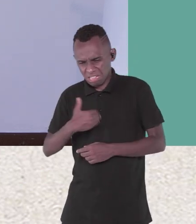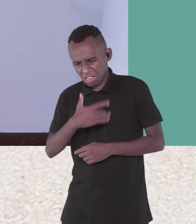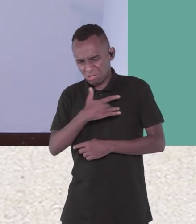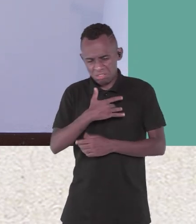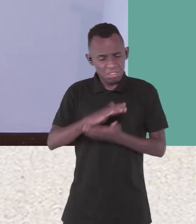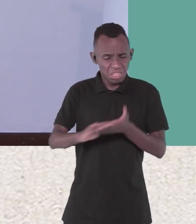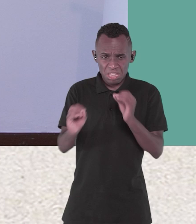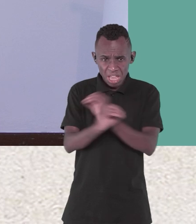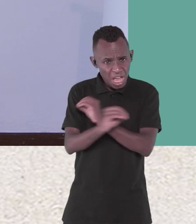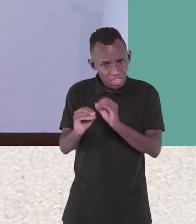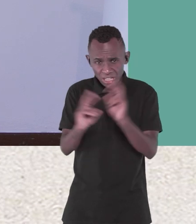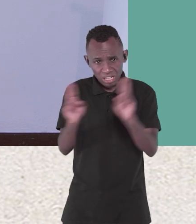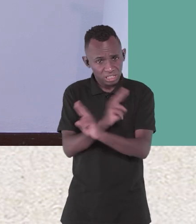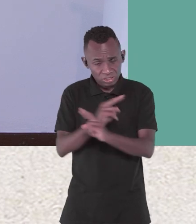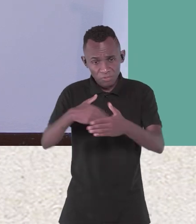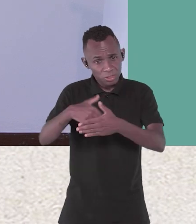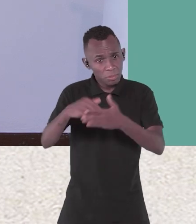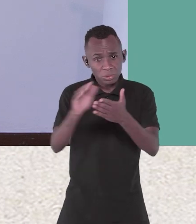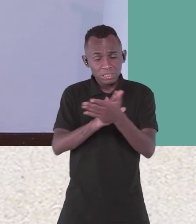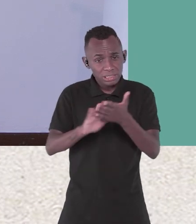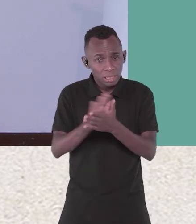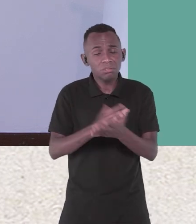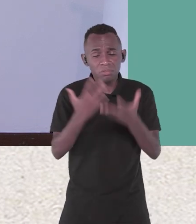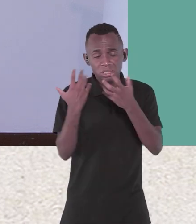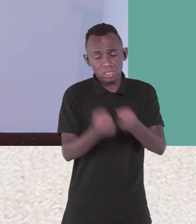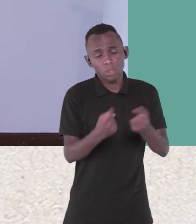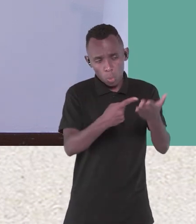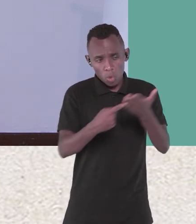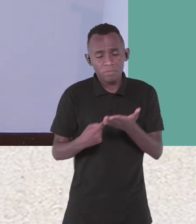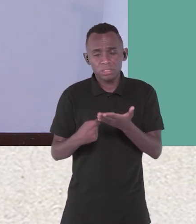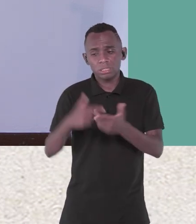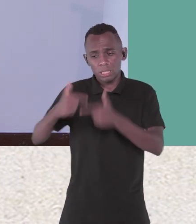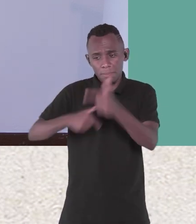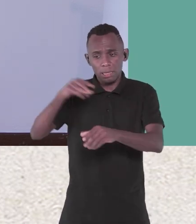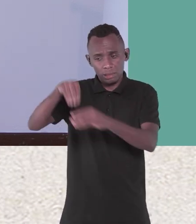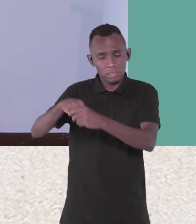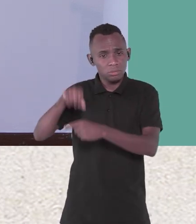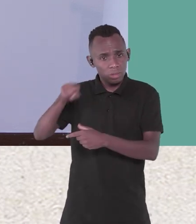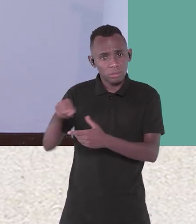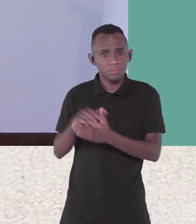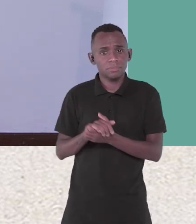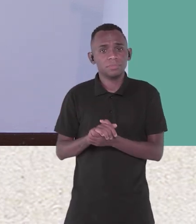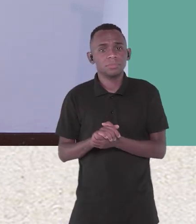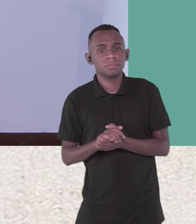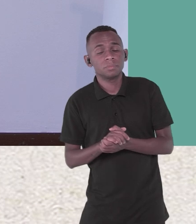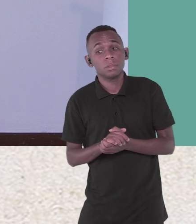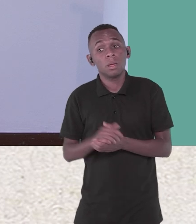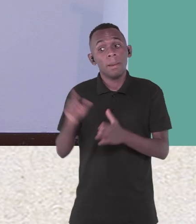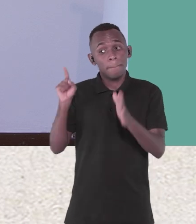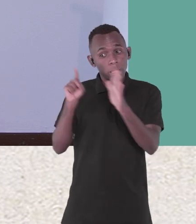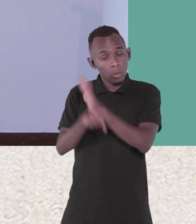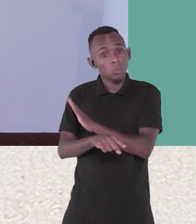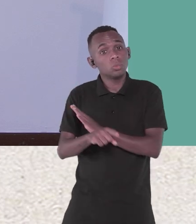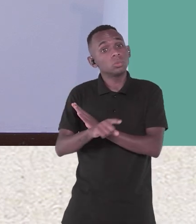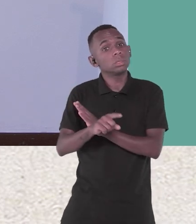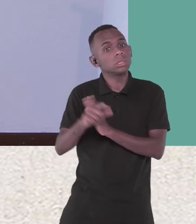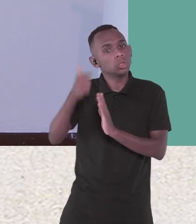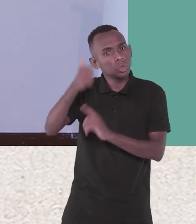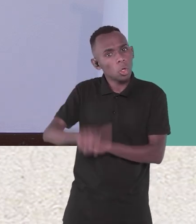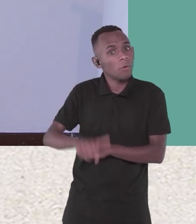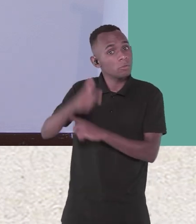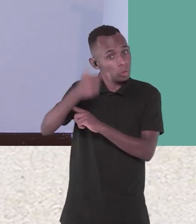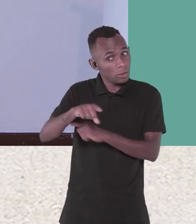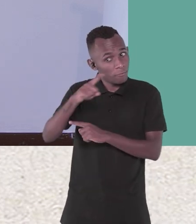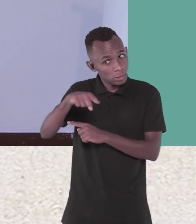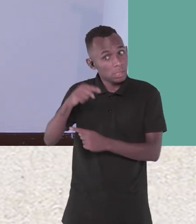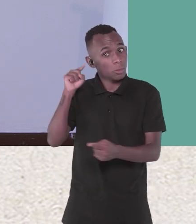tenho nenhuma relação com ninguém. Vou aceitar o convite. E aí ele fez a pergunta várias vezes para o presidente, mas vocês querem